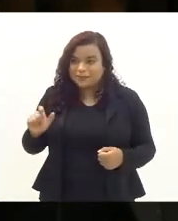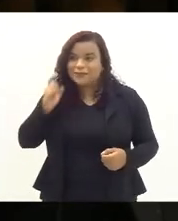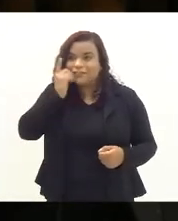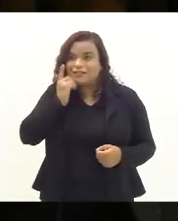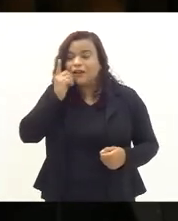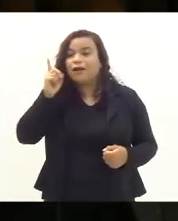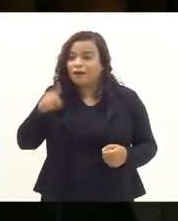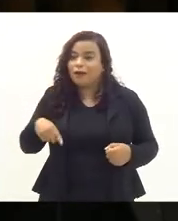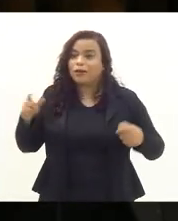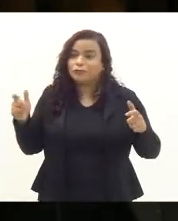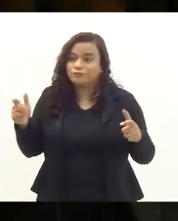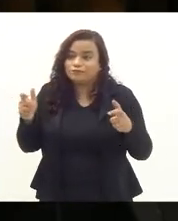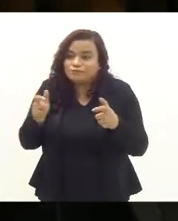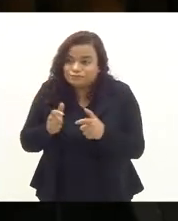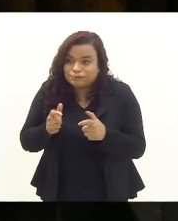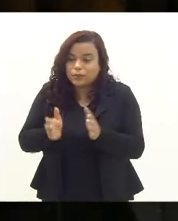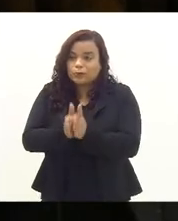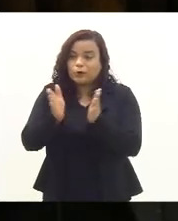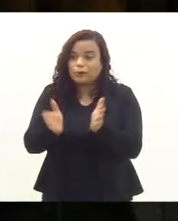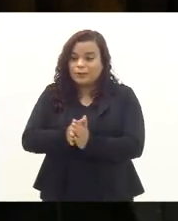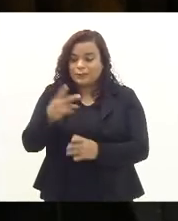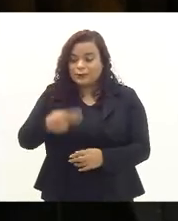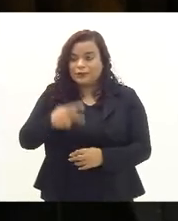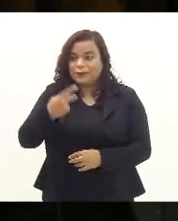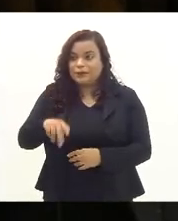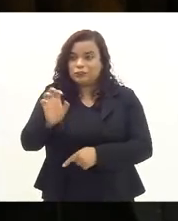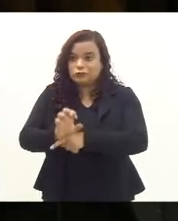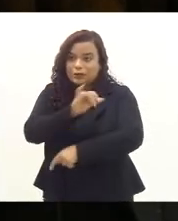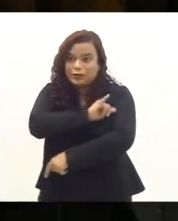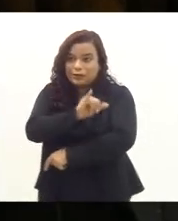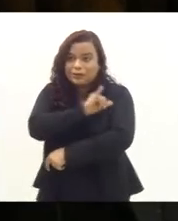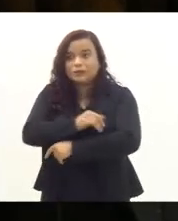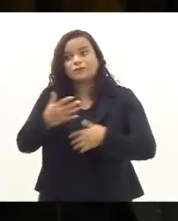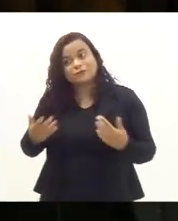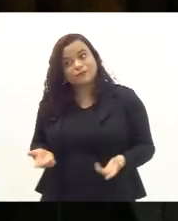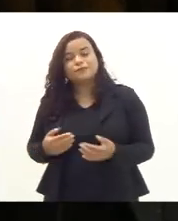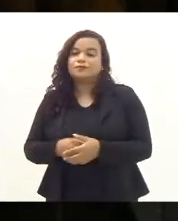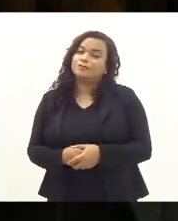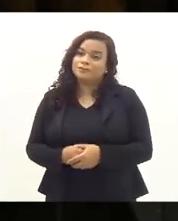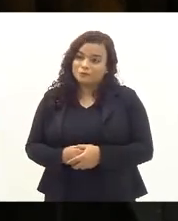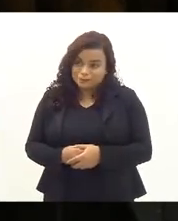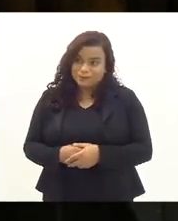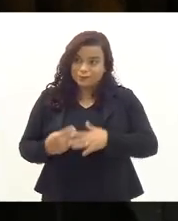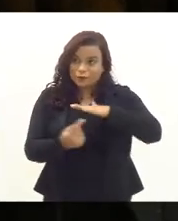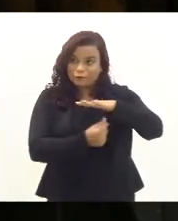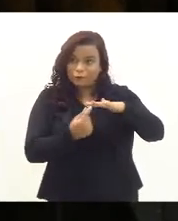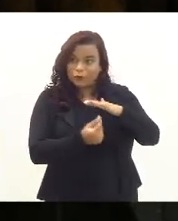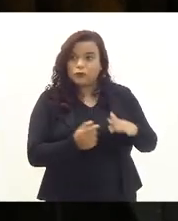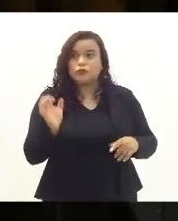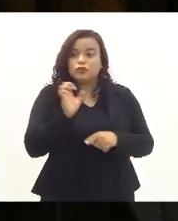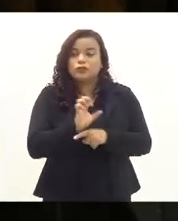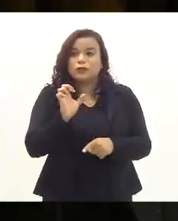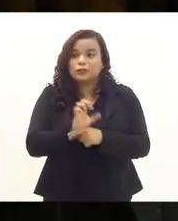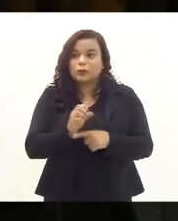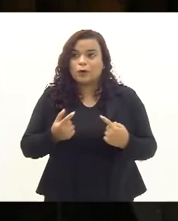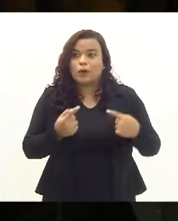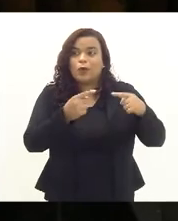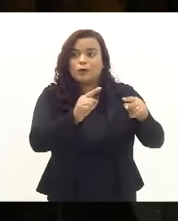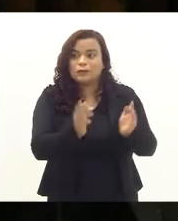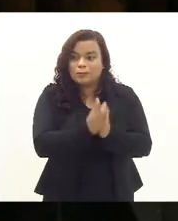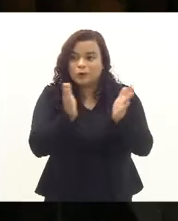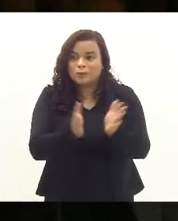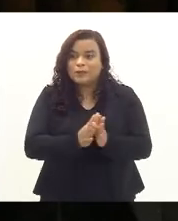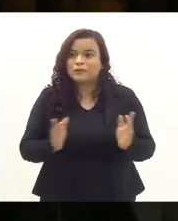pobreza no estado do Rio de Janeiro o que deveria ser o fundo Estadual de combate à pobreza